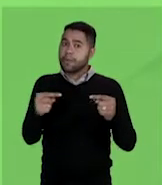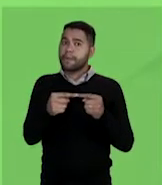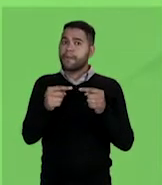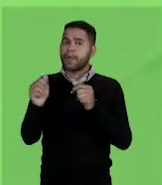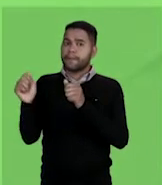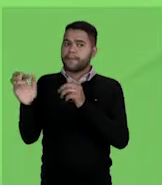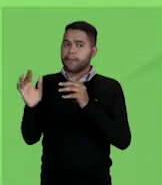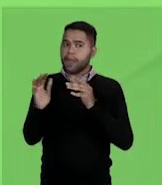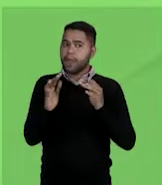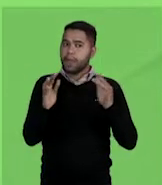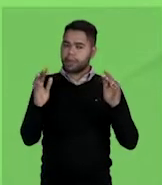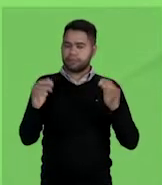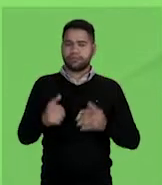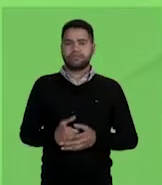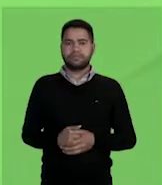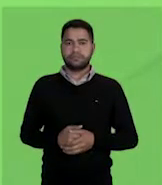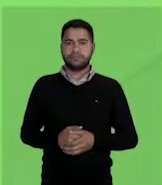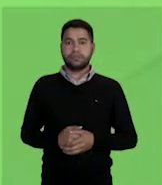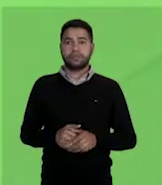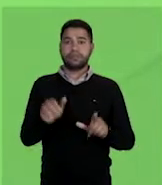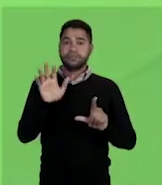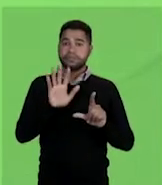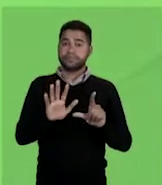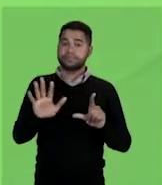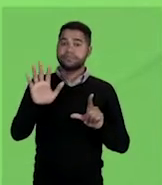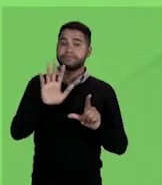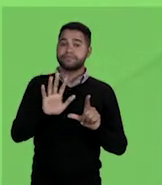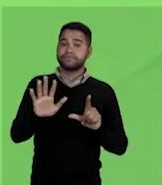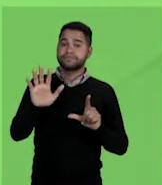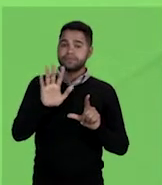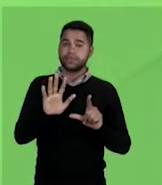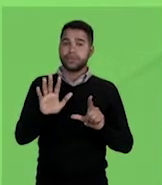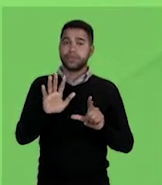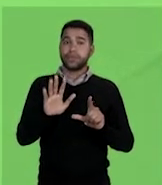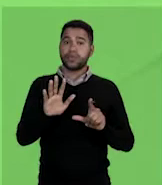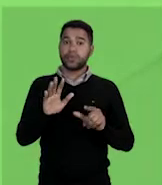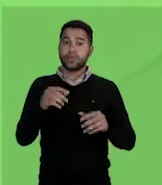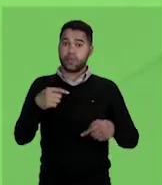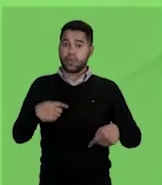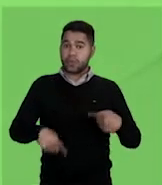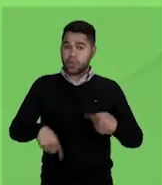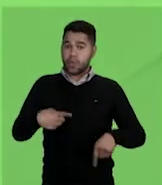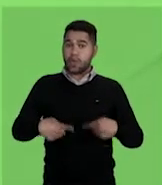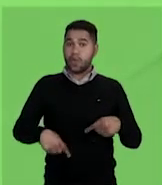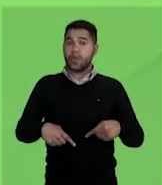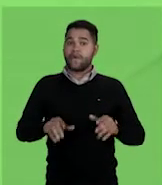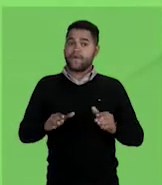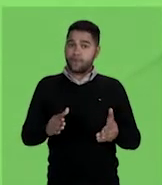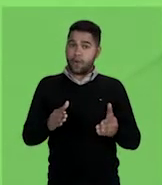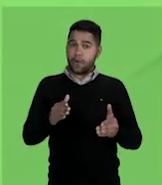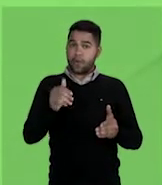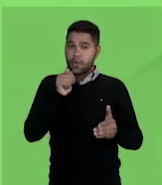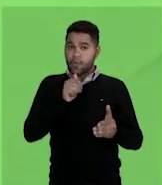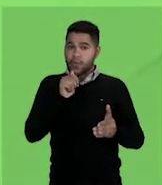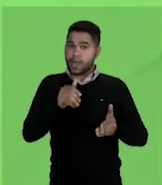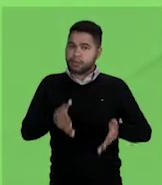sequência correta, segundo a ilustração do aparelho reprodutor feminino. Então, vamos